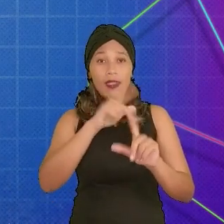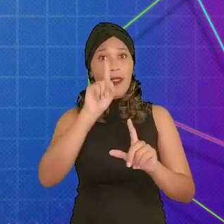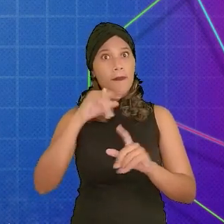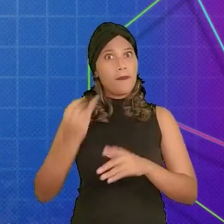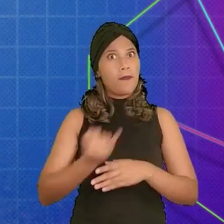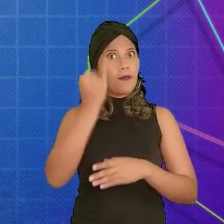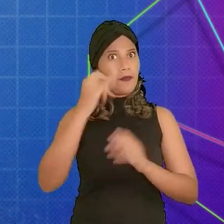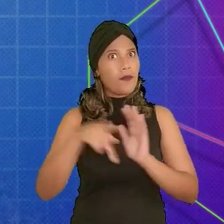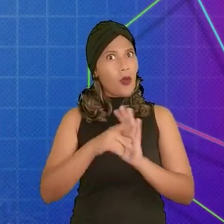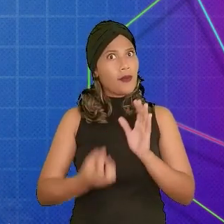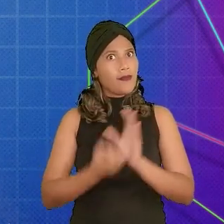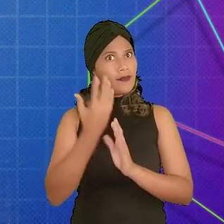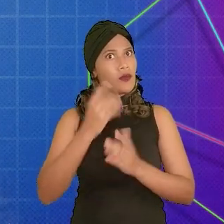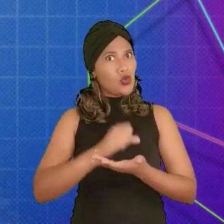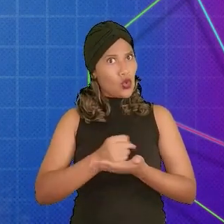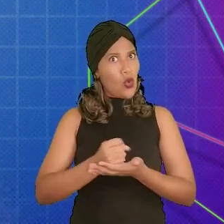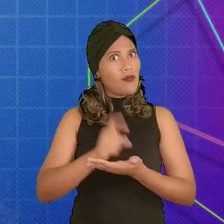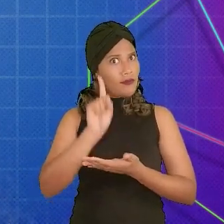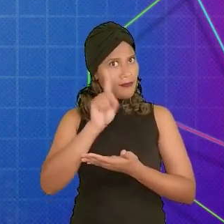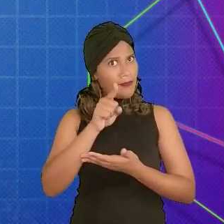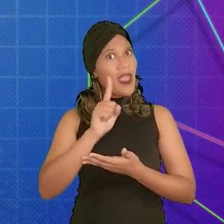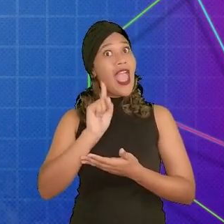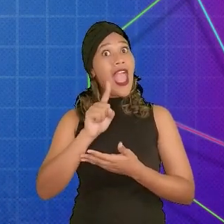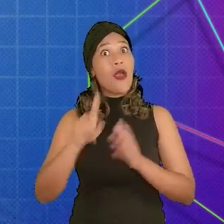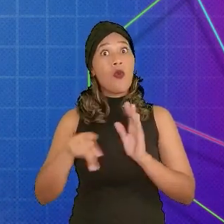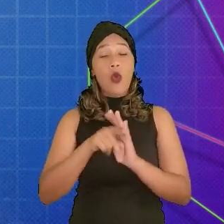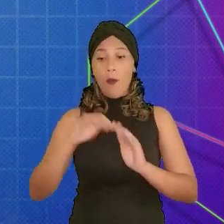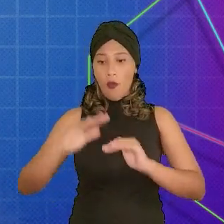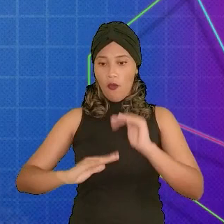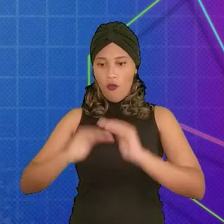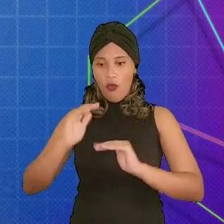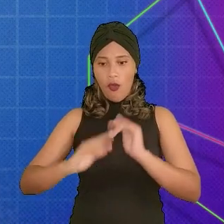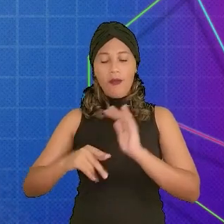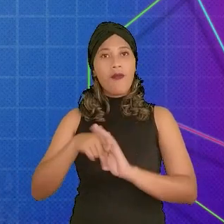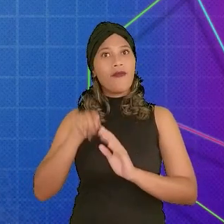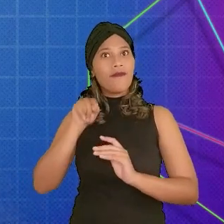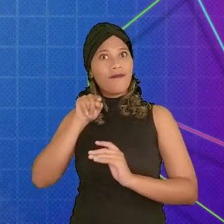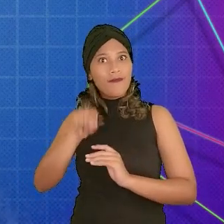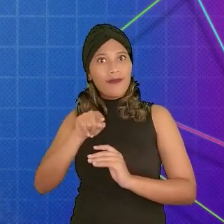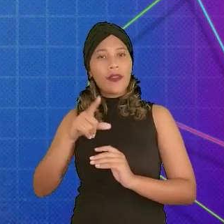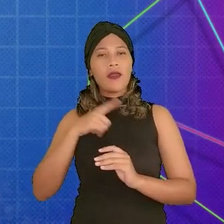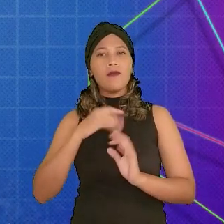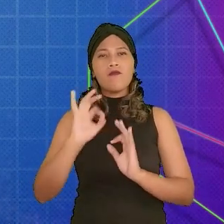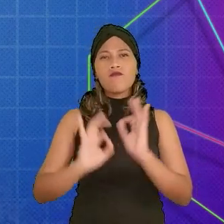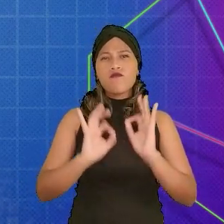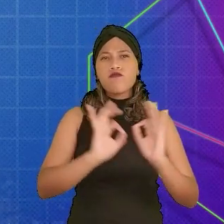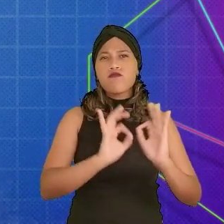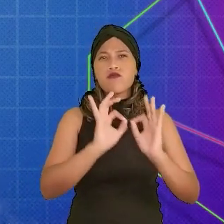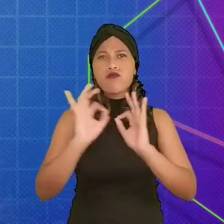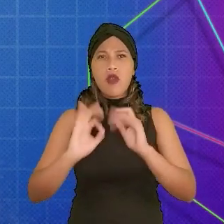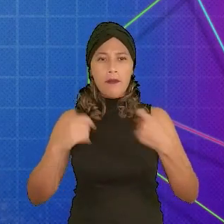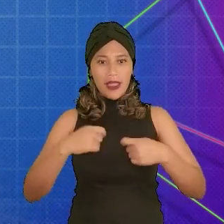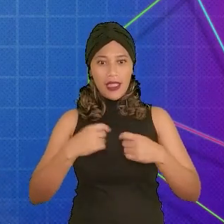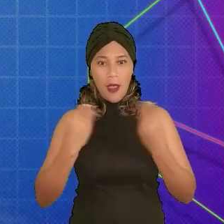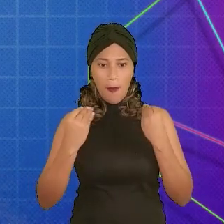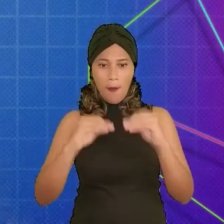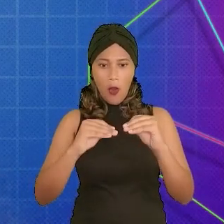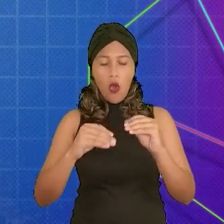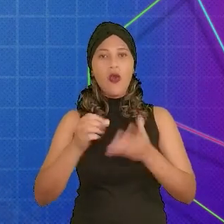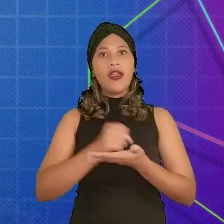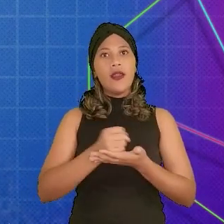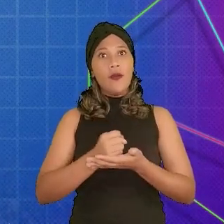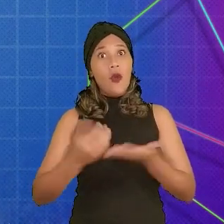é muito importante na criação de jogos. São justamente os profissionais game designers que planejam tudo o que deve ter em um